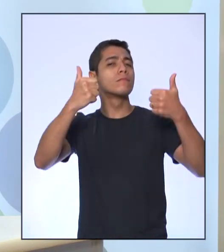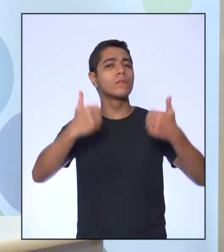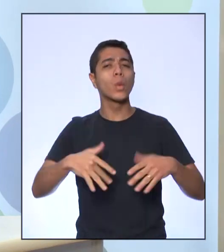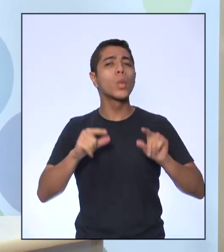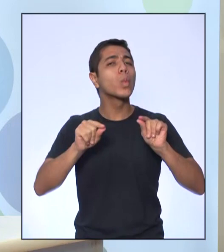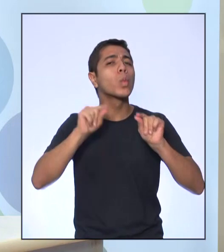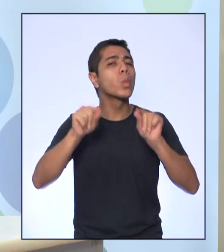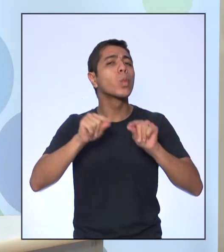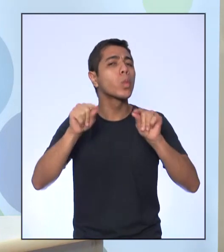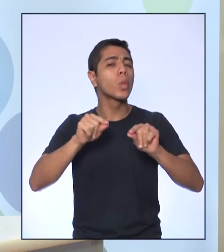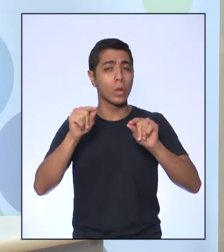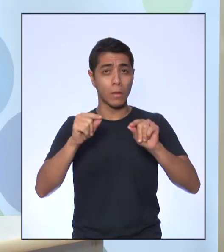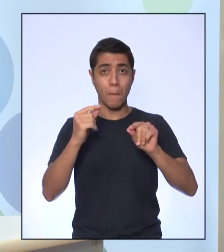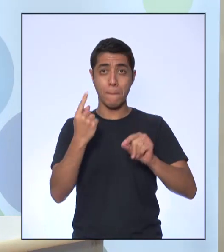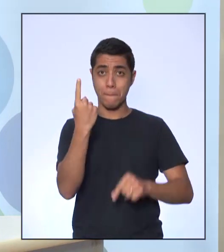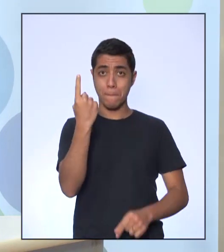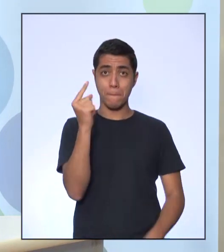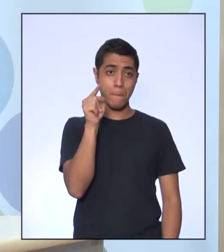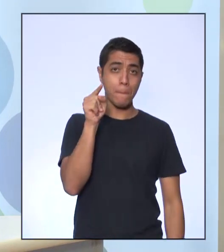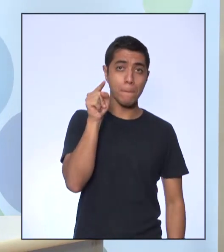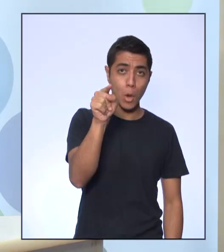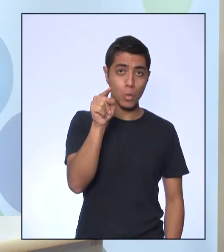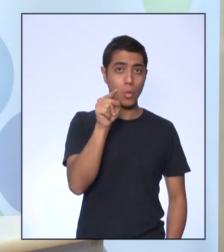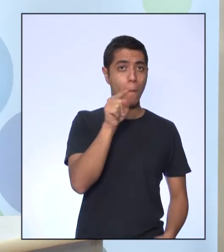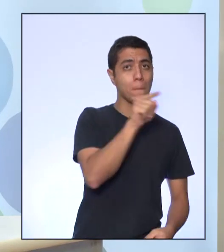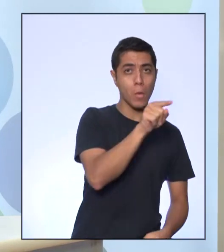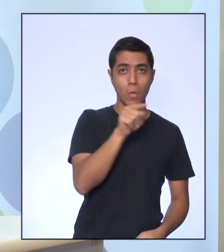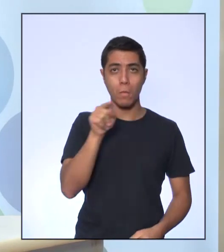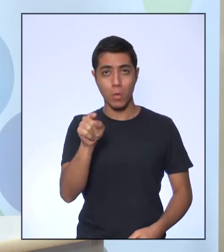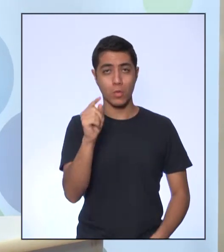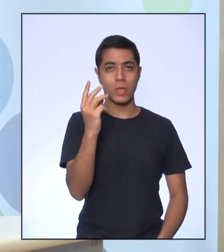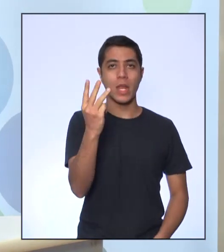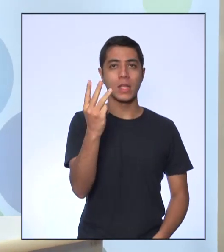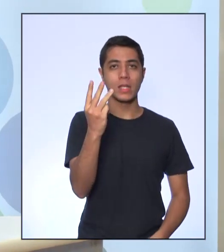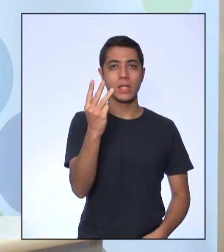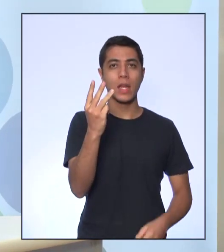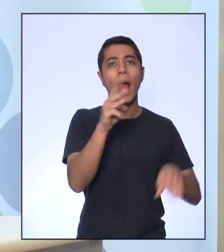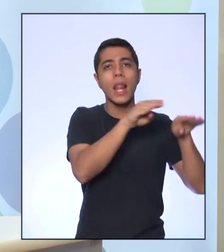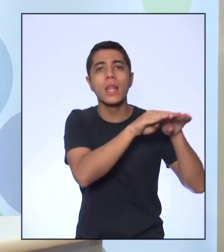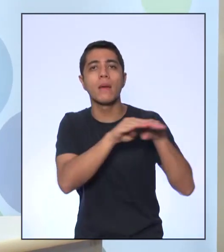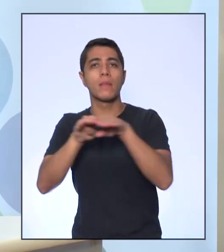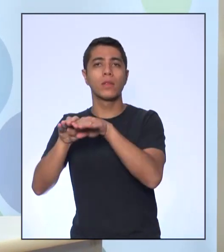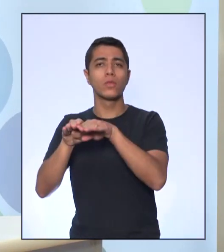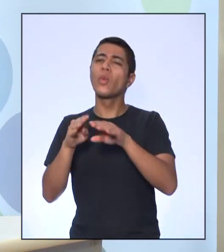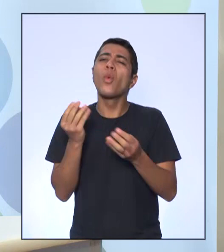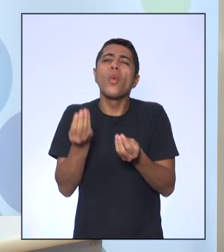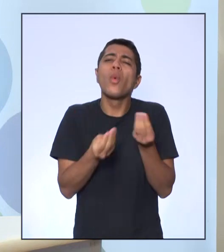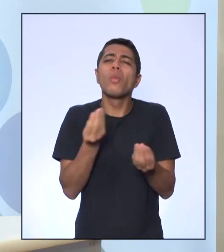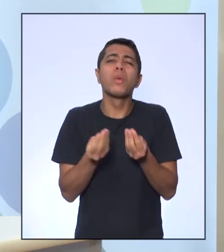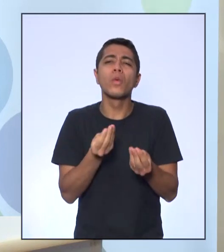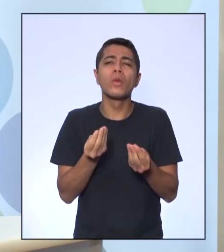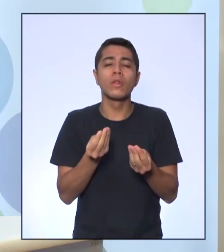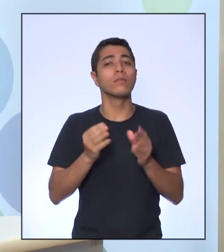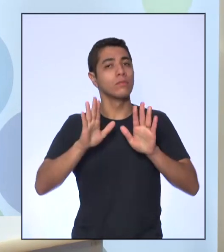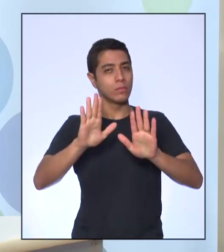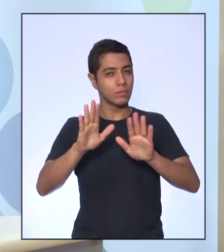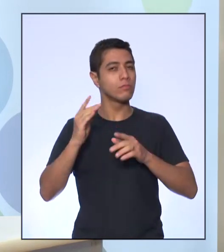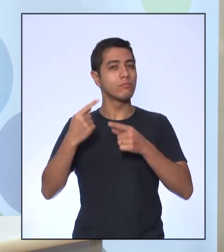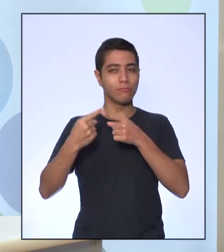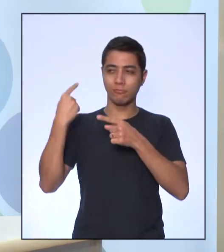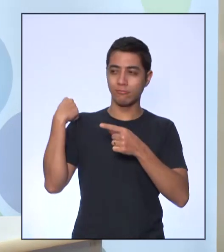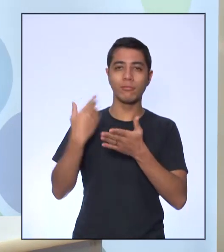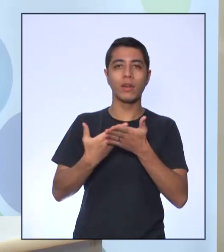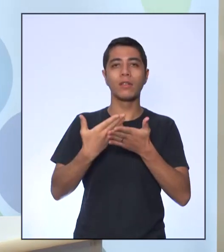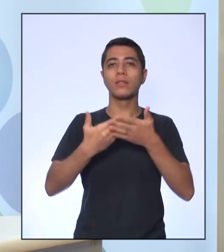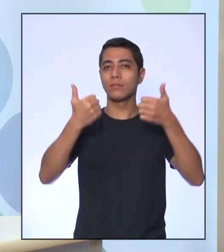3 pontos, né? A ideia da aula de hoje é rever a questão do alinhamento, né? Então, nós vimos o alinhamento entre 2 pontos, né?